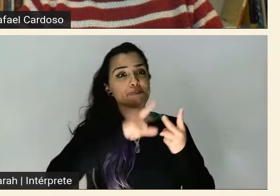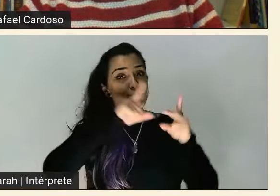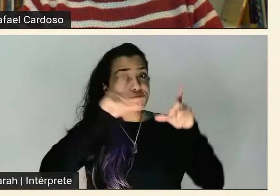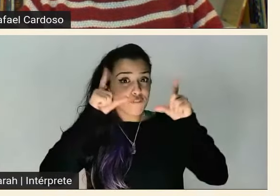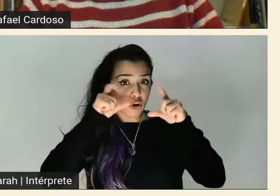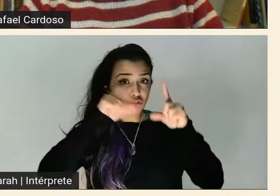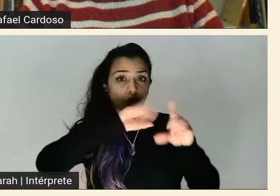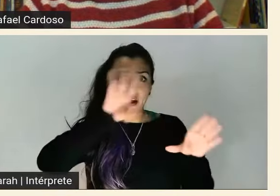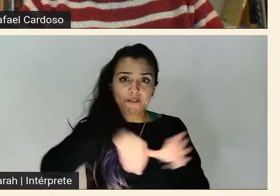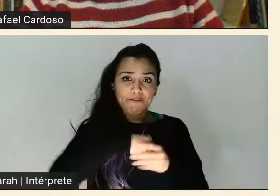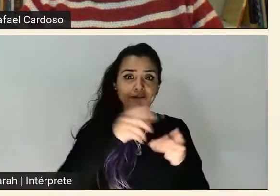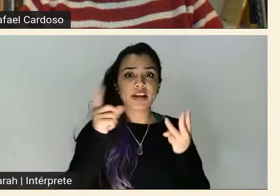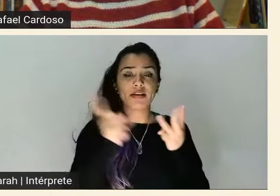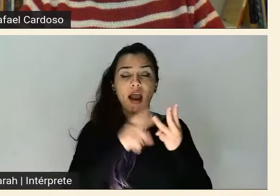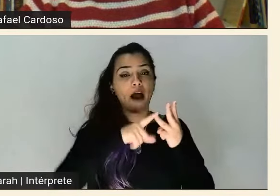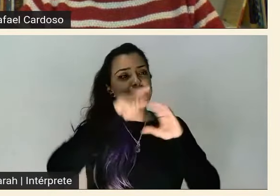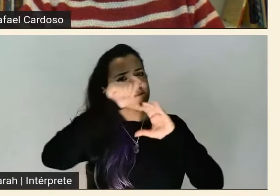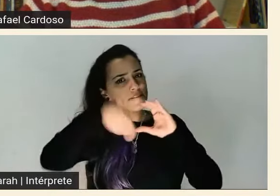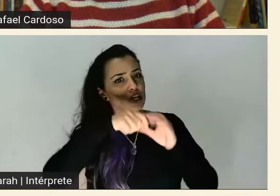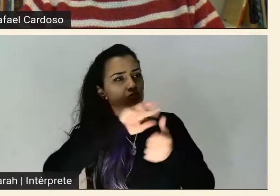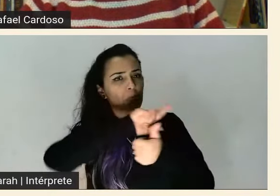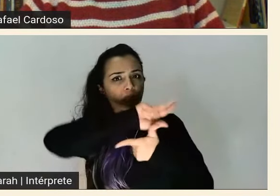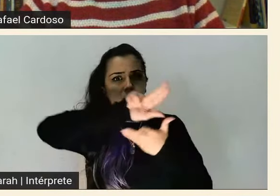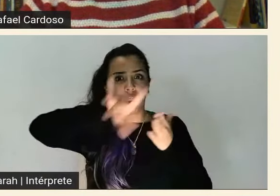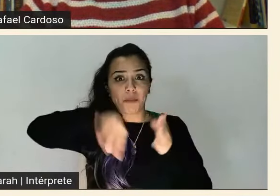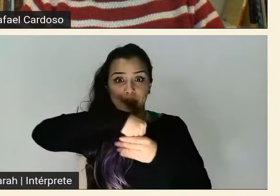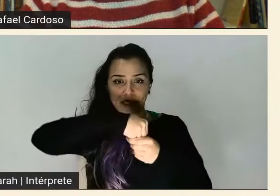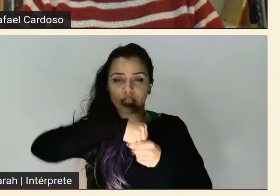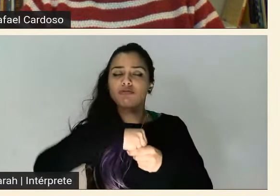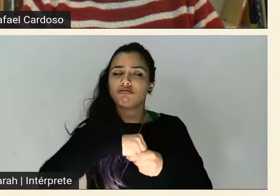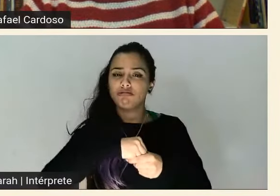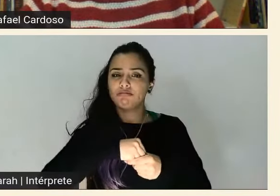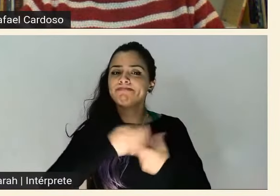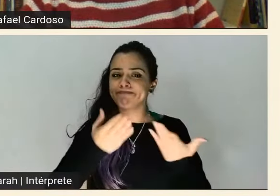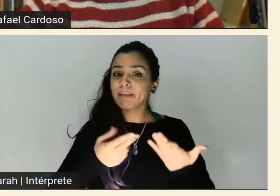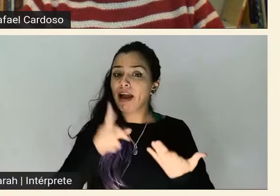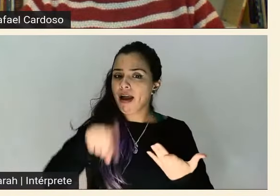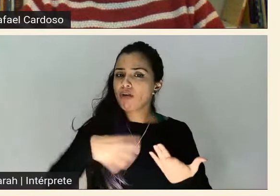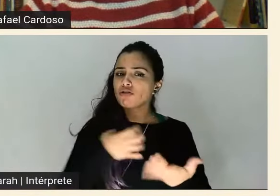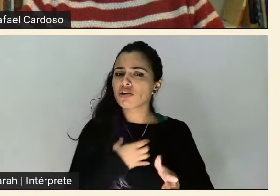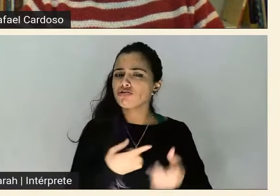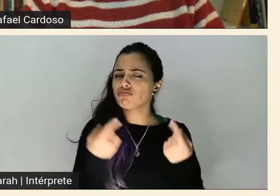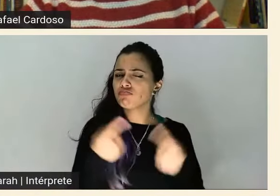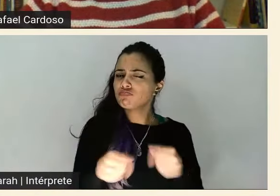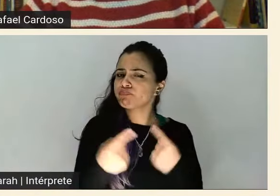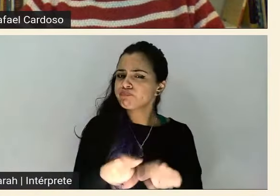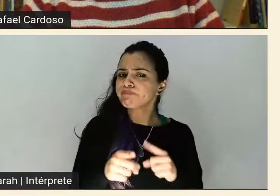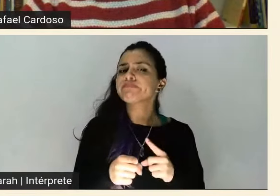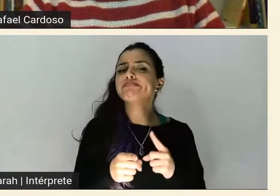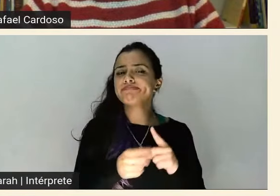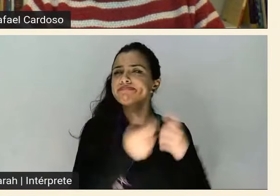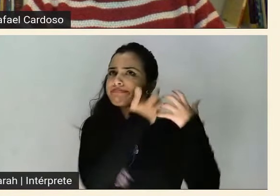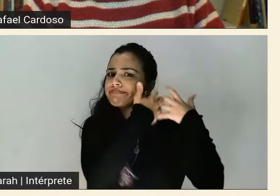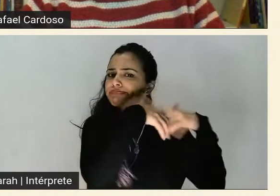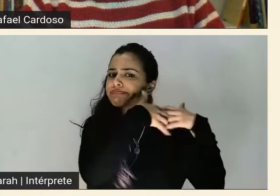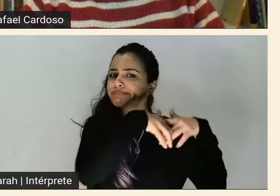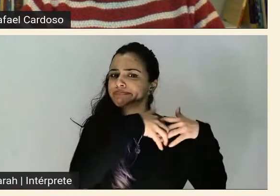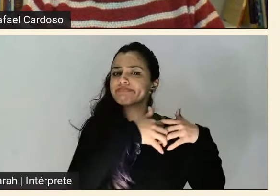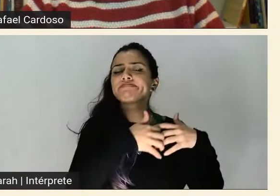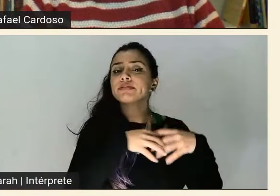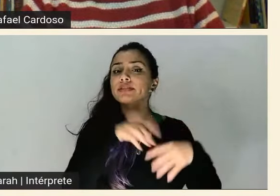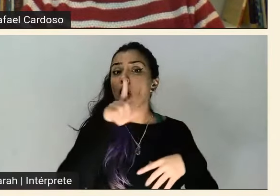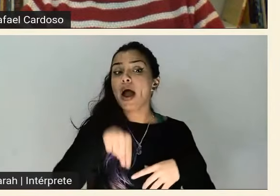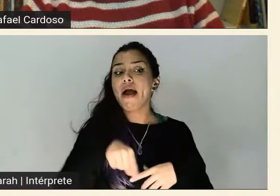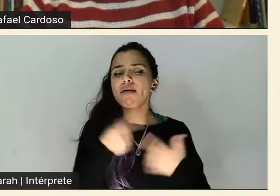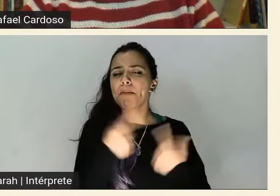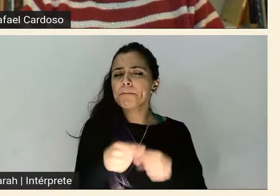dentro do vídeo e de outros espaços, provoca um jogo. E esse jogo é